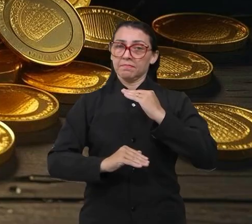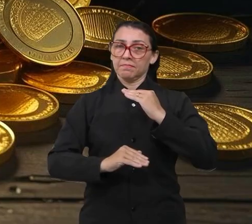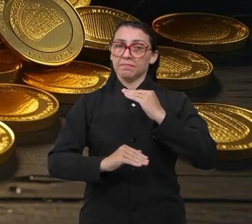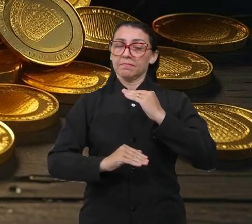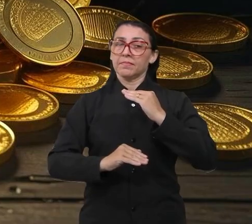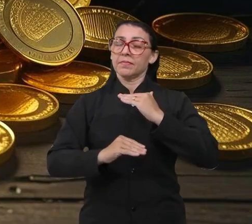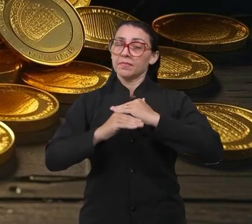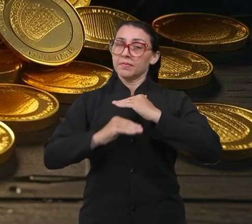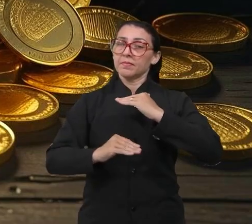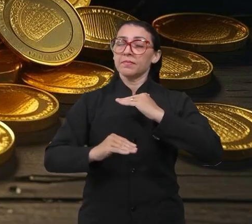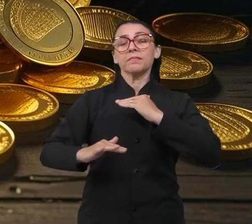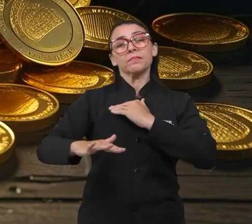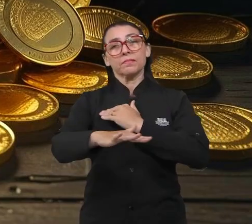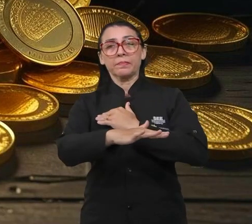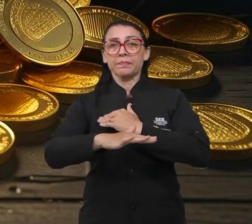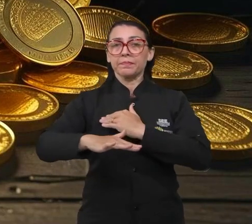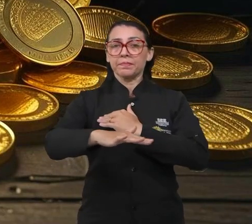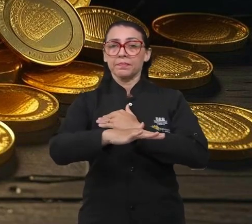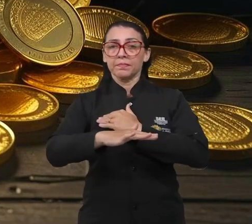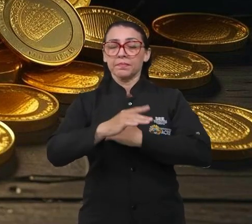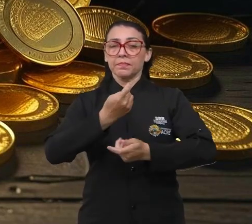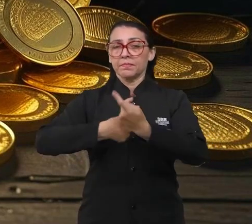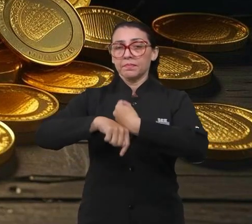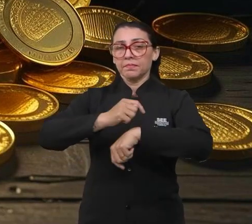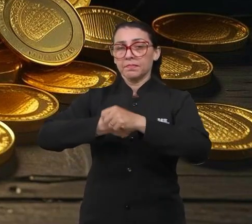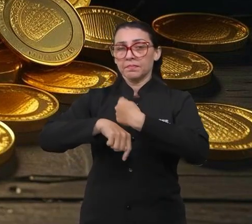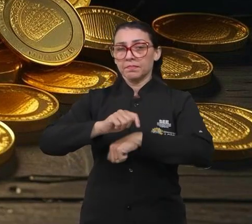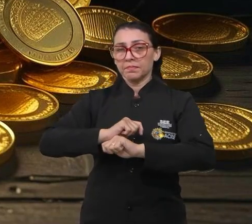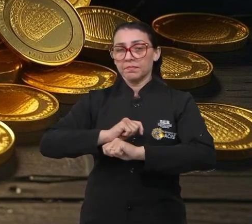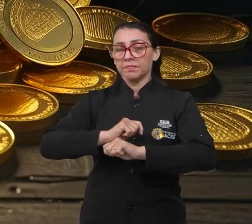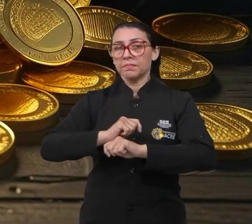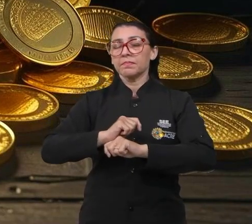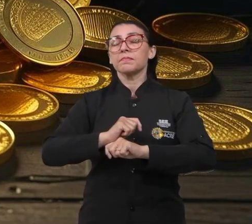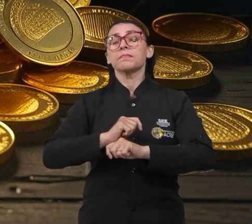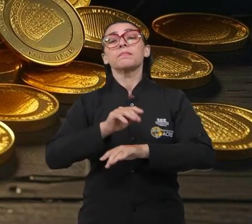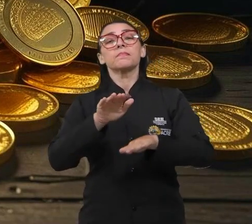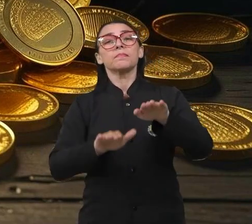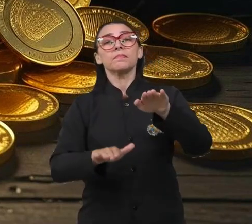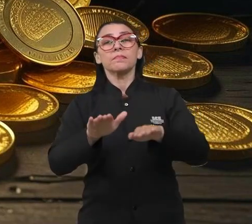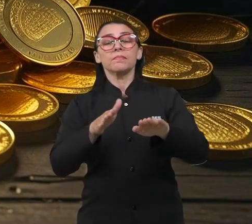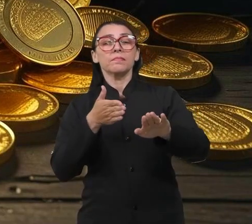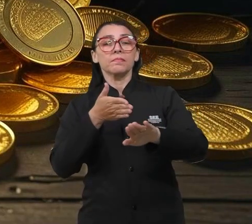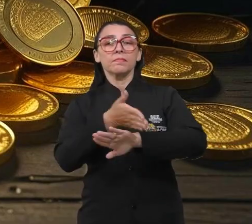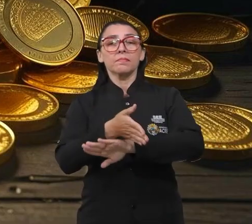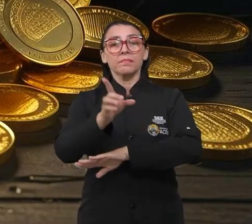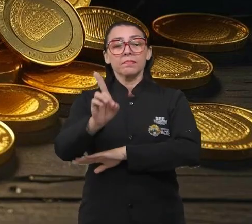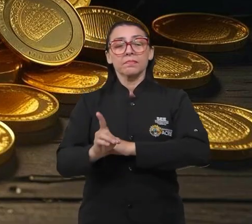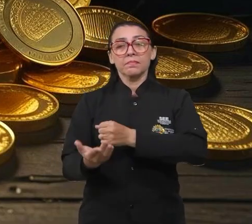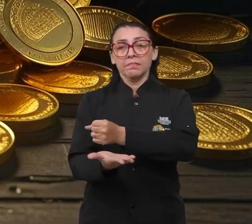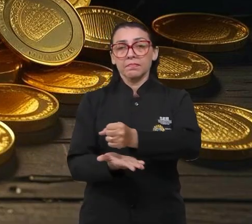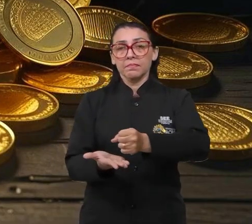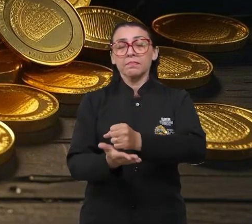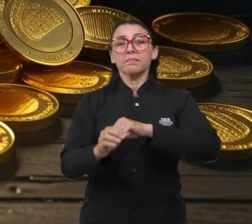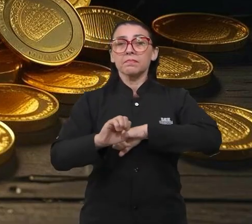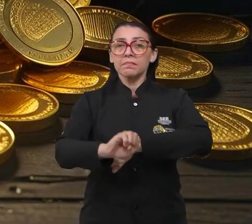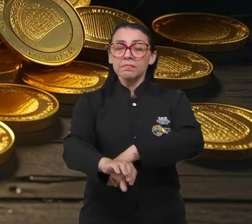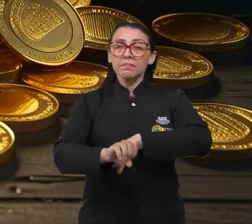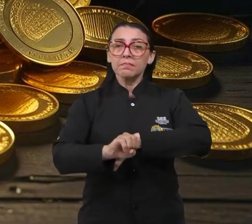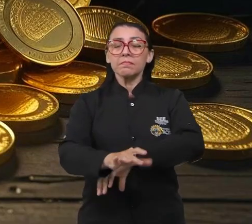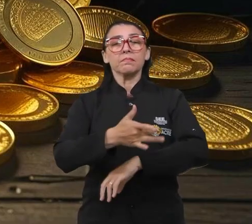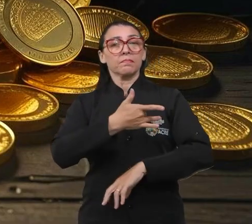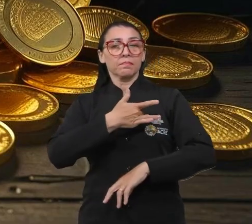da desigualdade socioeconômica, pois determina o acesso a direitos básicos como